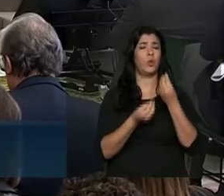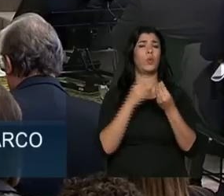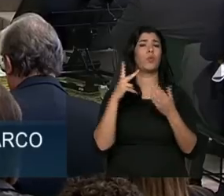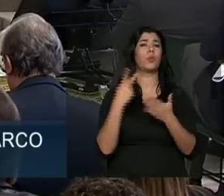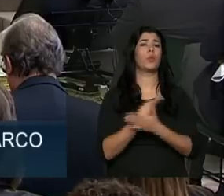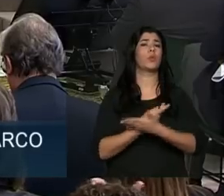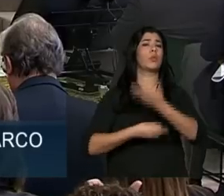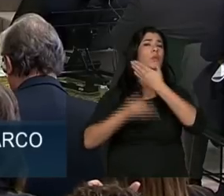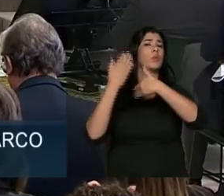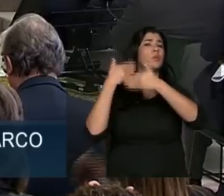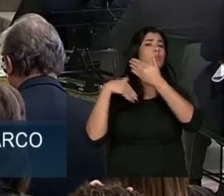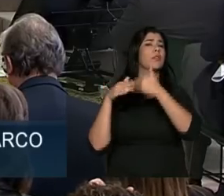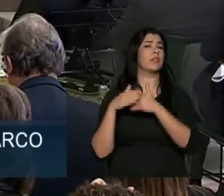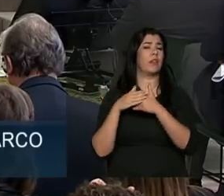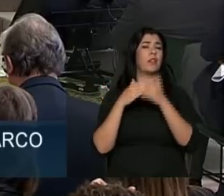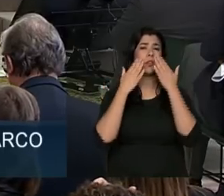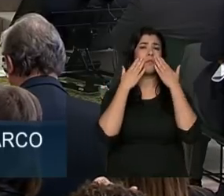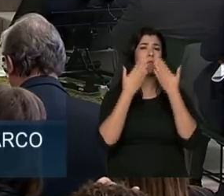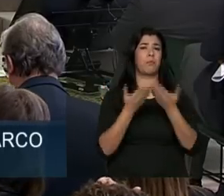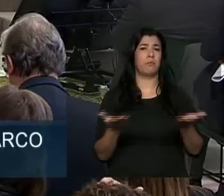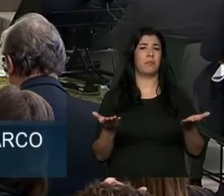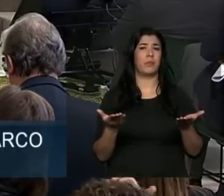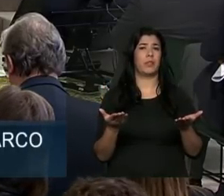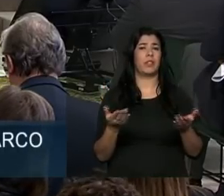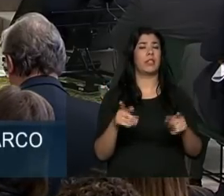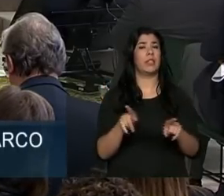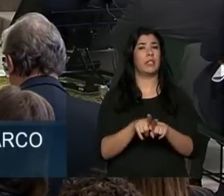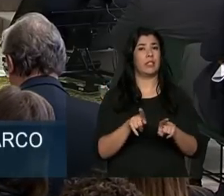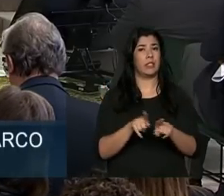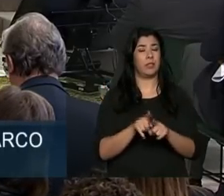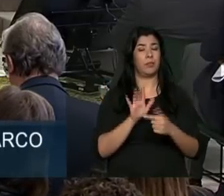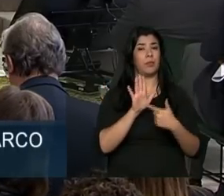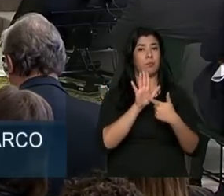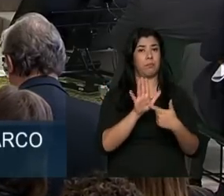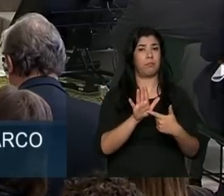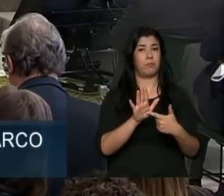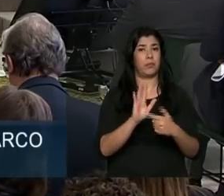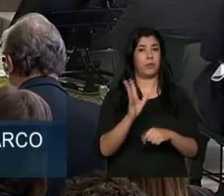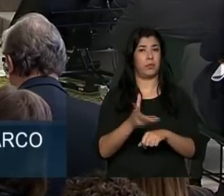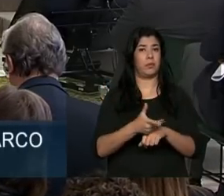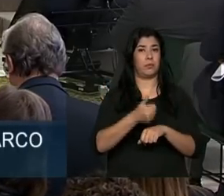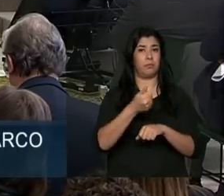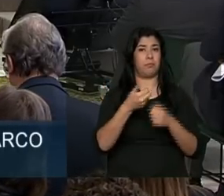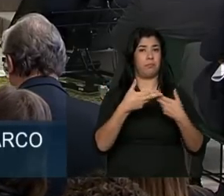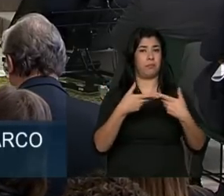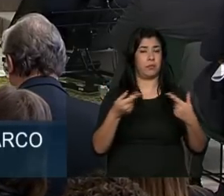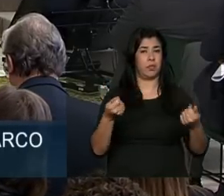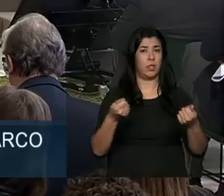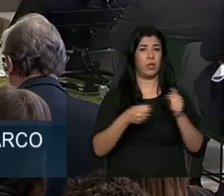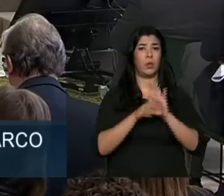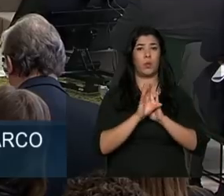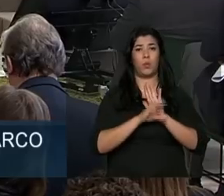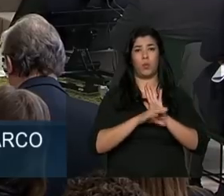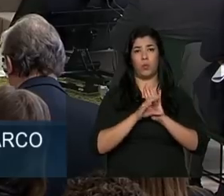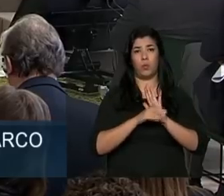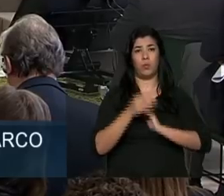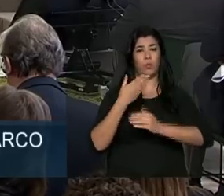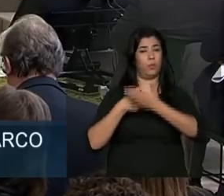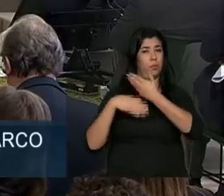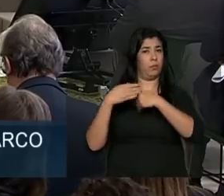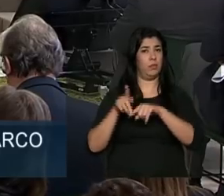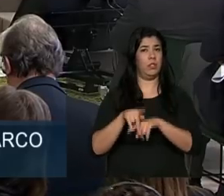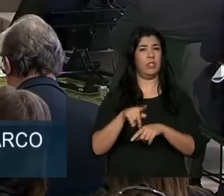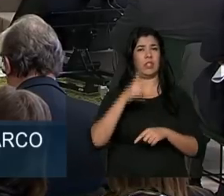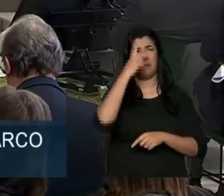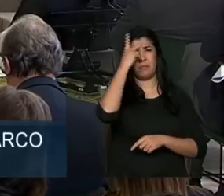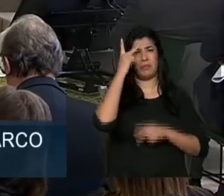hoje, daqui a pouco. Reparte os benefícios, exige consentimento prévio e informado. Teve gente que foi dizer que, para